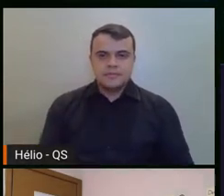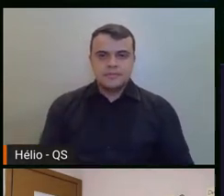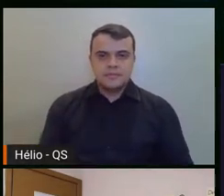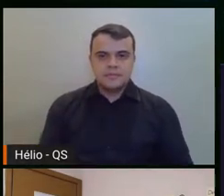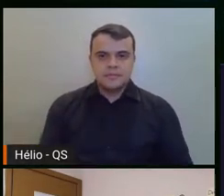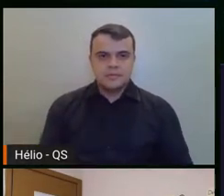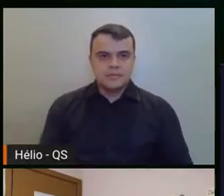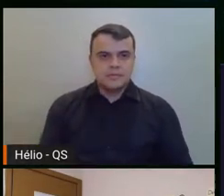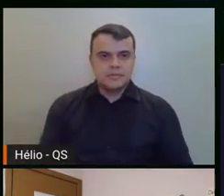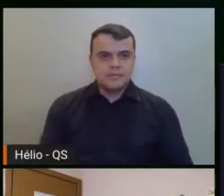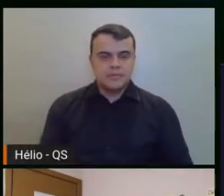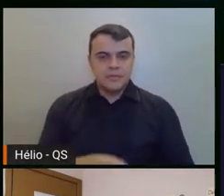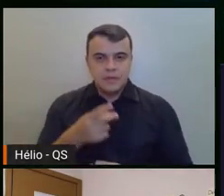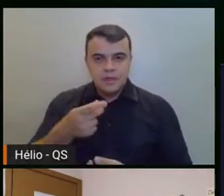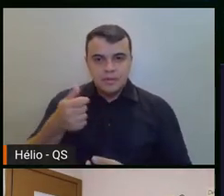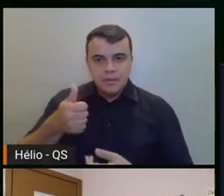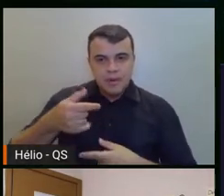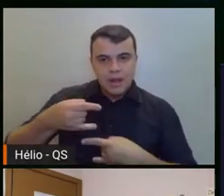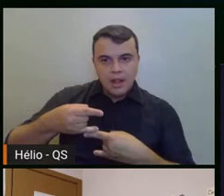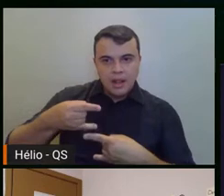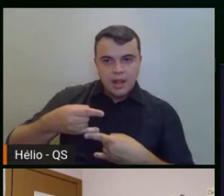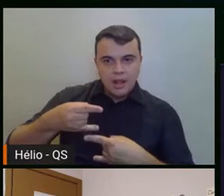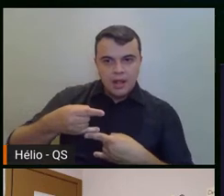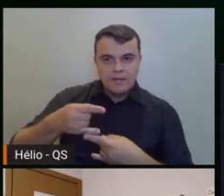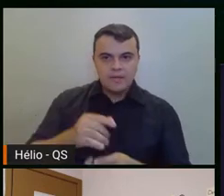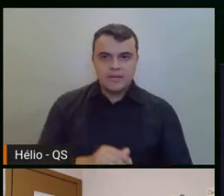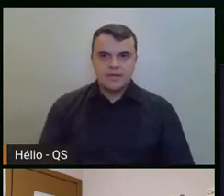a galera mandando a primeira Live